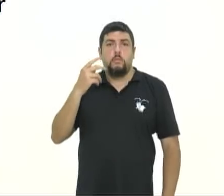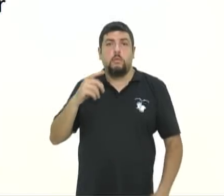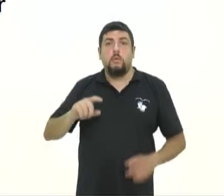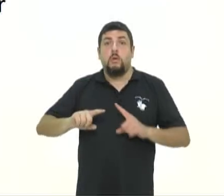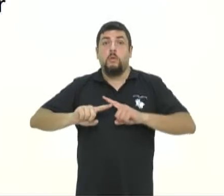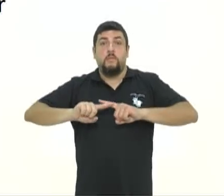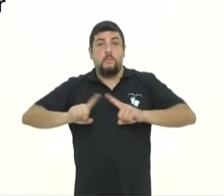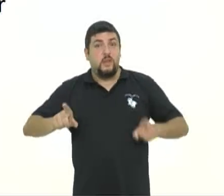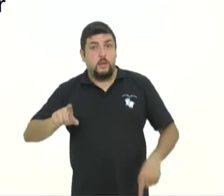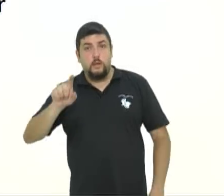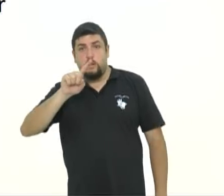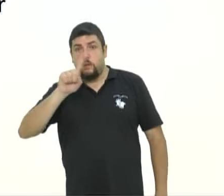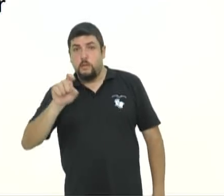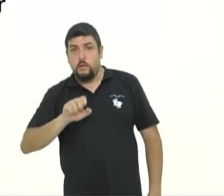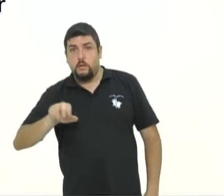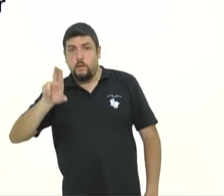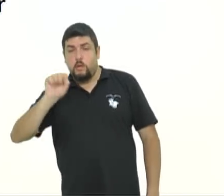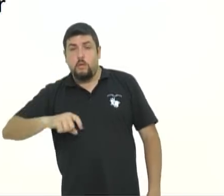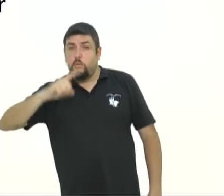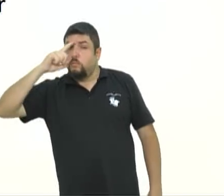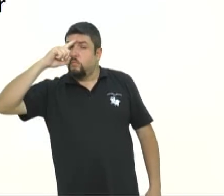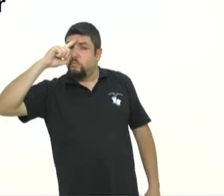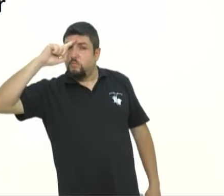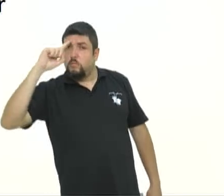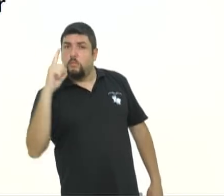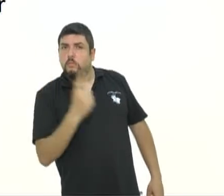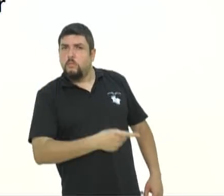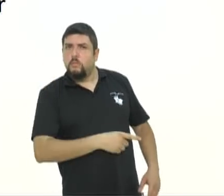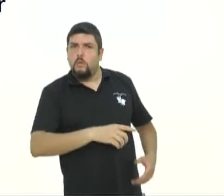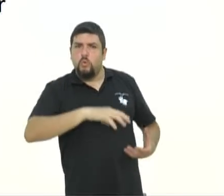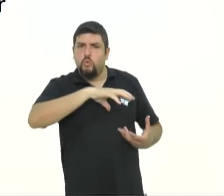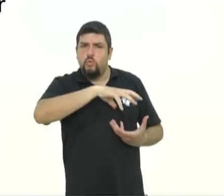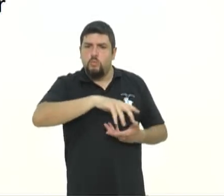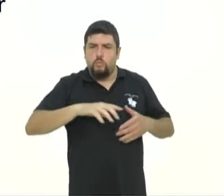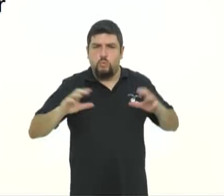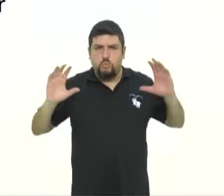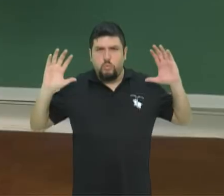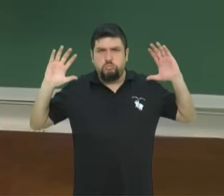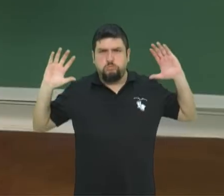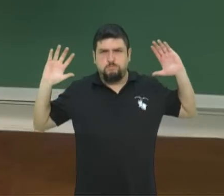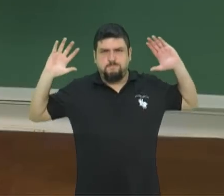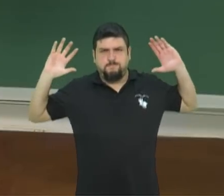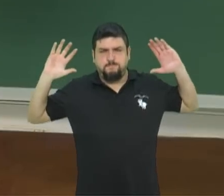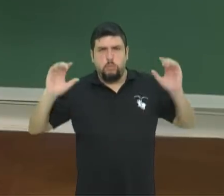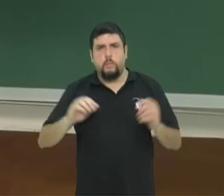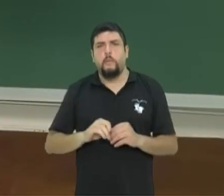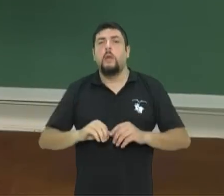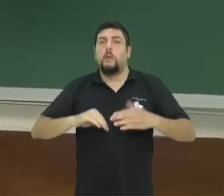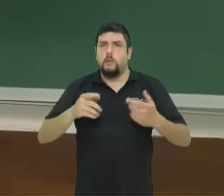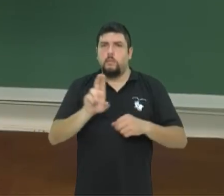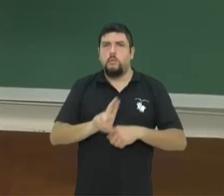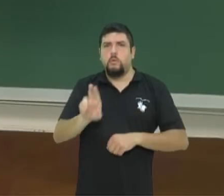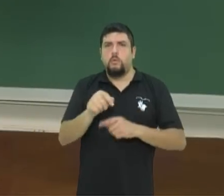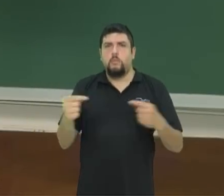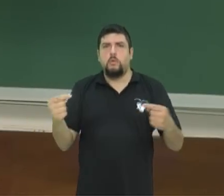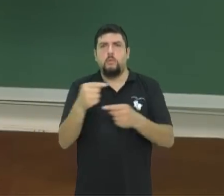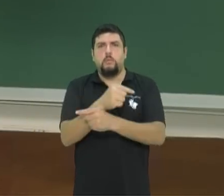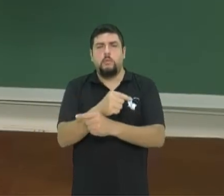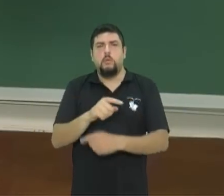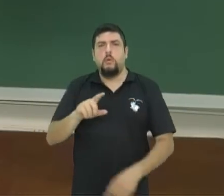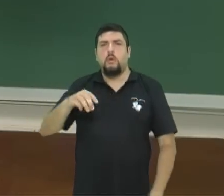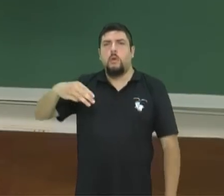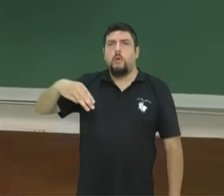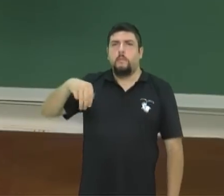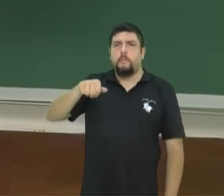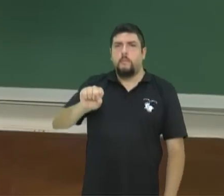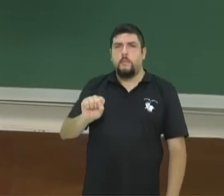nos ombros para toda a eternidade. Né? Então, a gente tem uma conjunção de contrariedade, uma conjunção coordenada